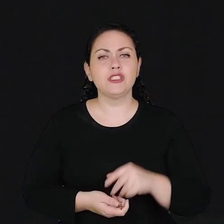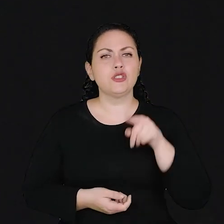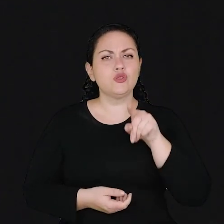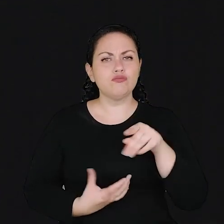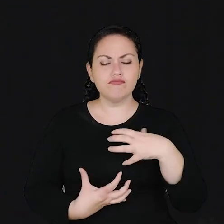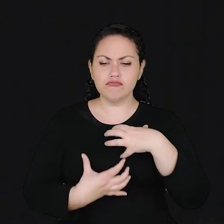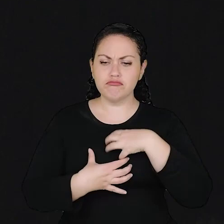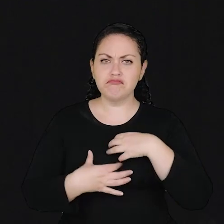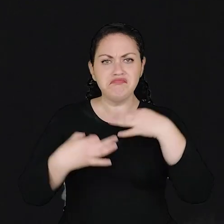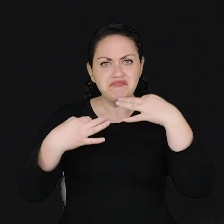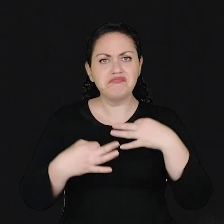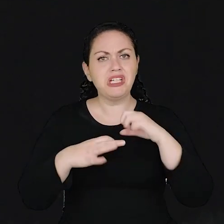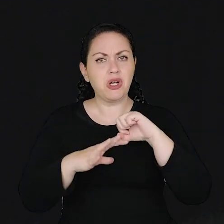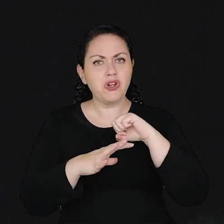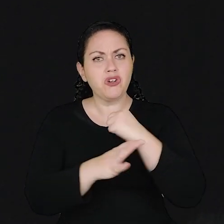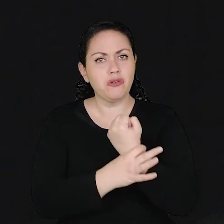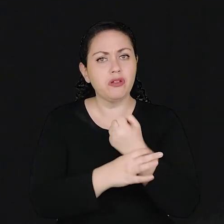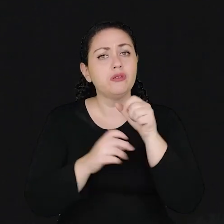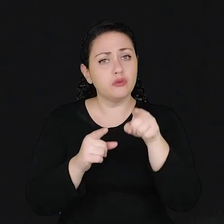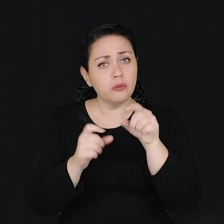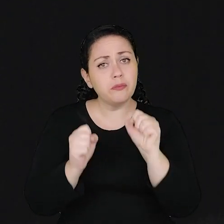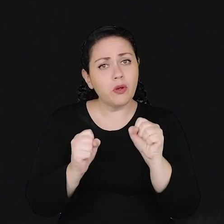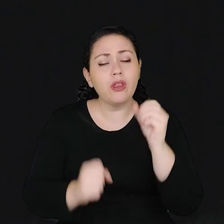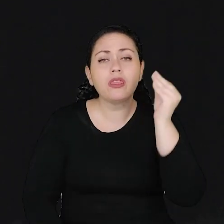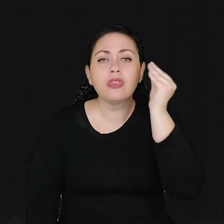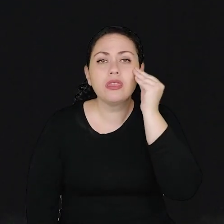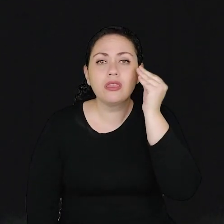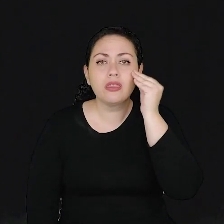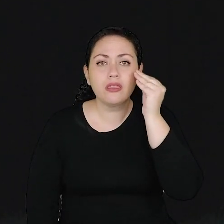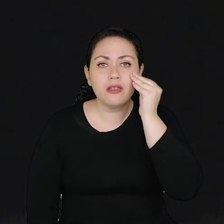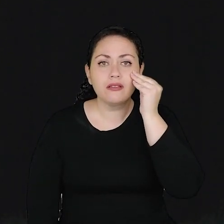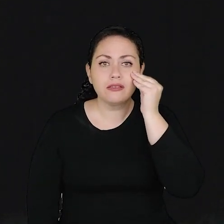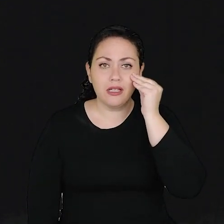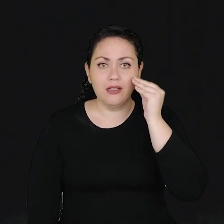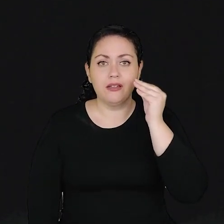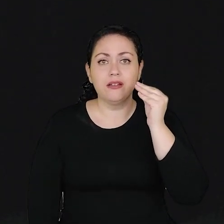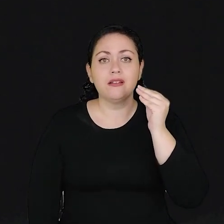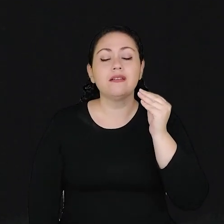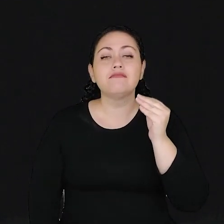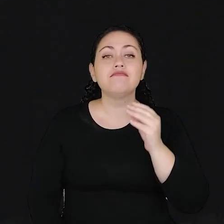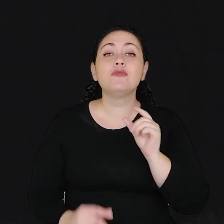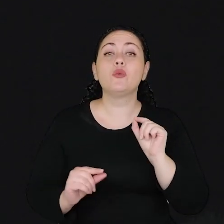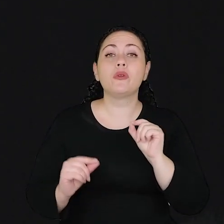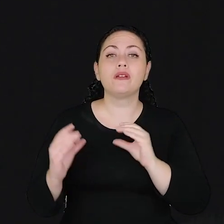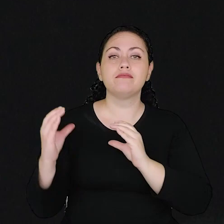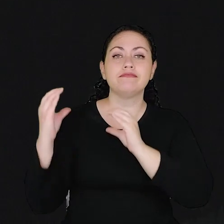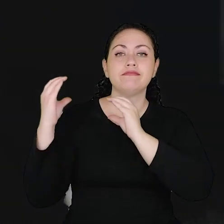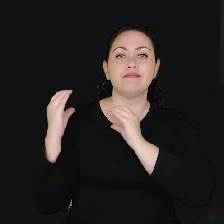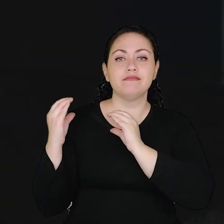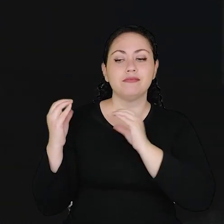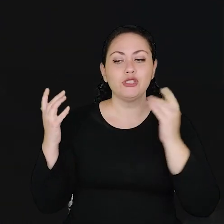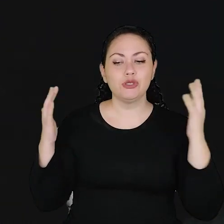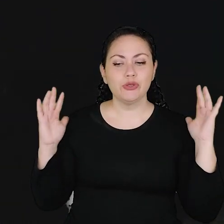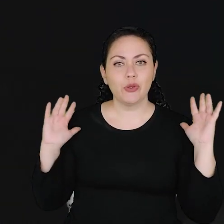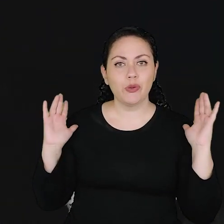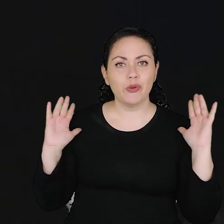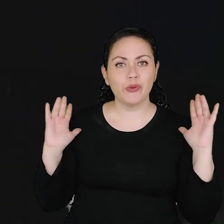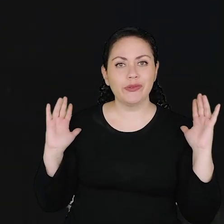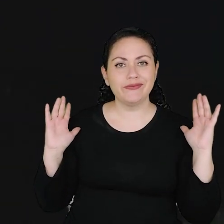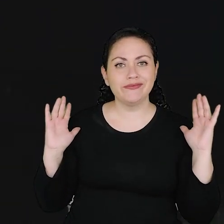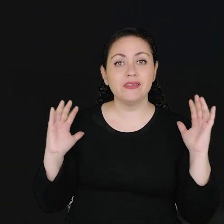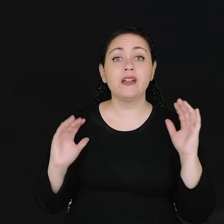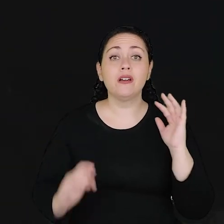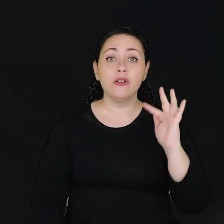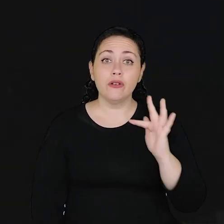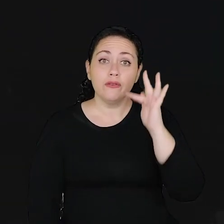Quando estiver bem confiante, você pode tentar segurar o instrumento sem as mãos. Mais para frente,